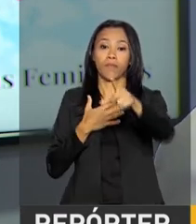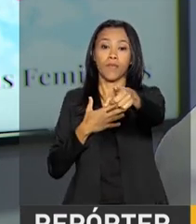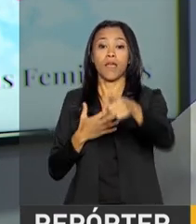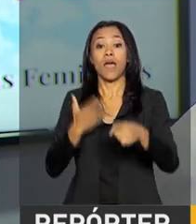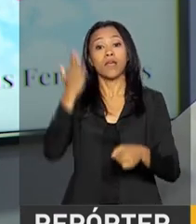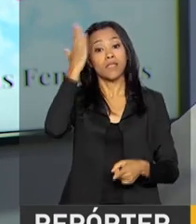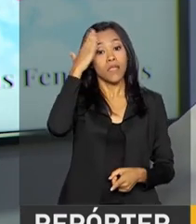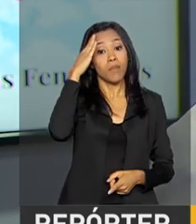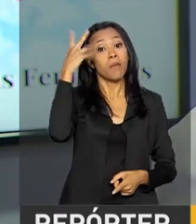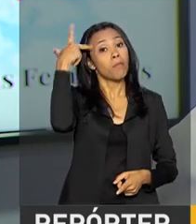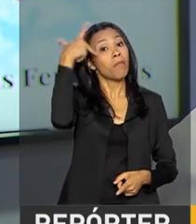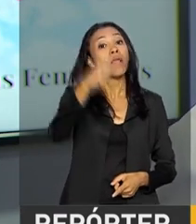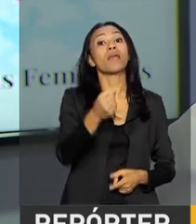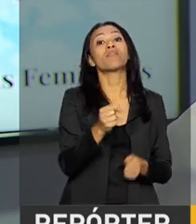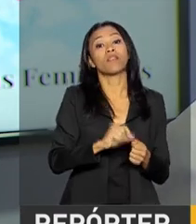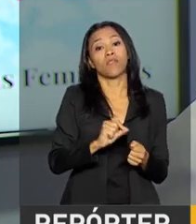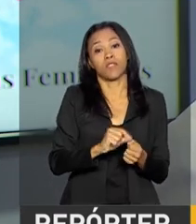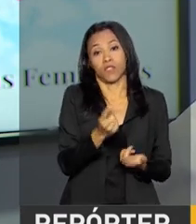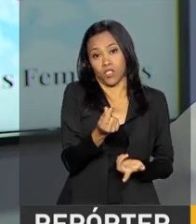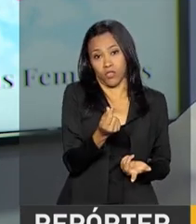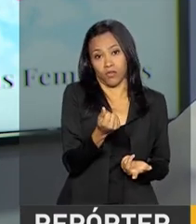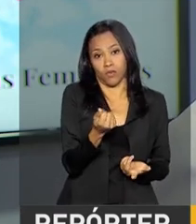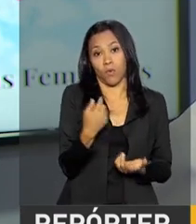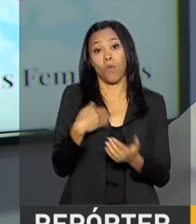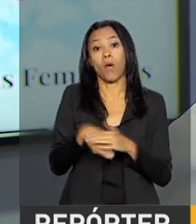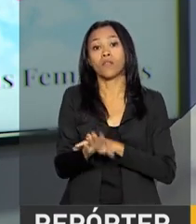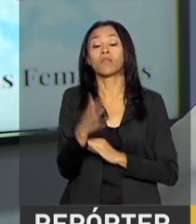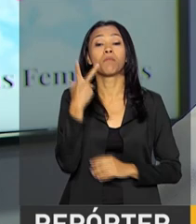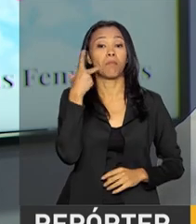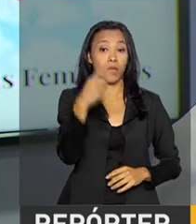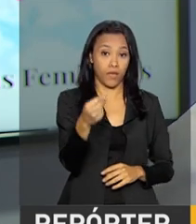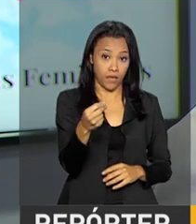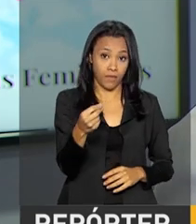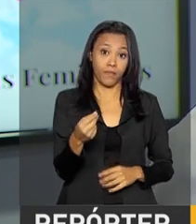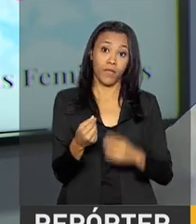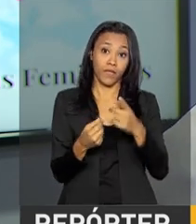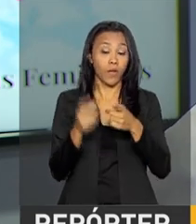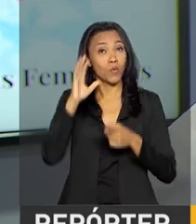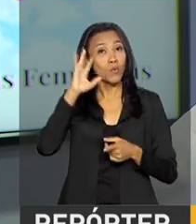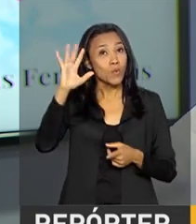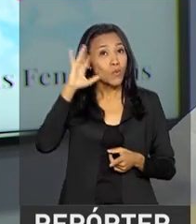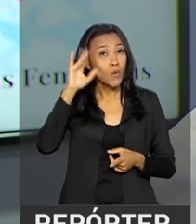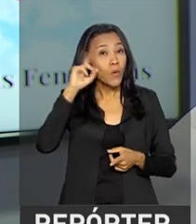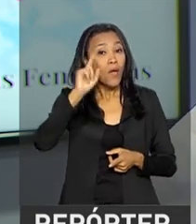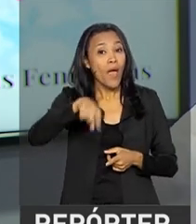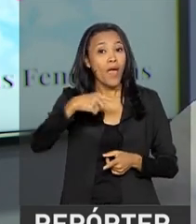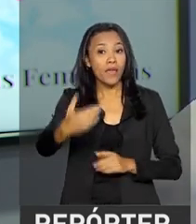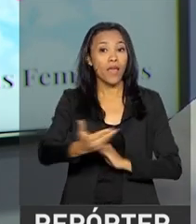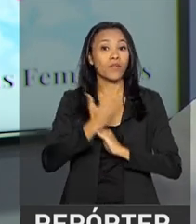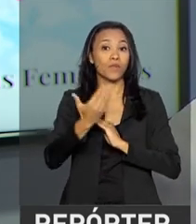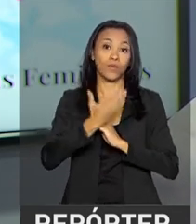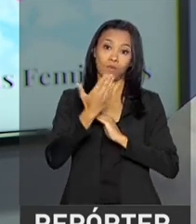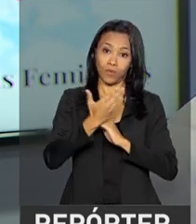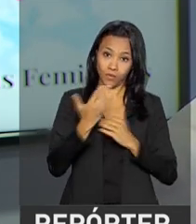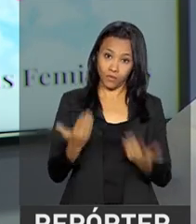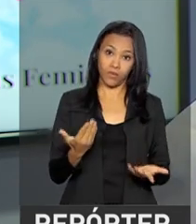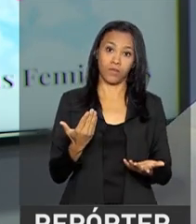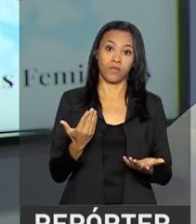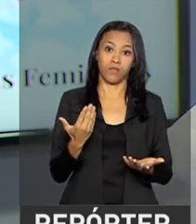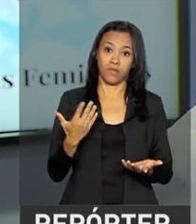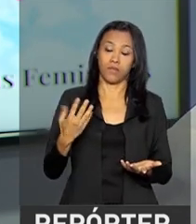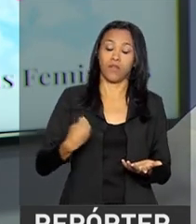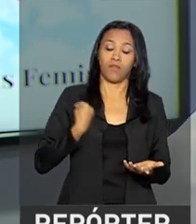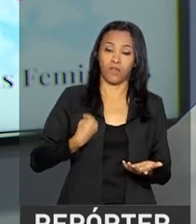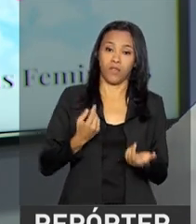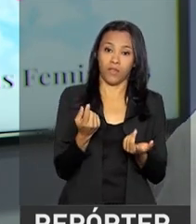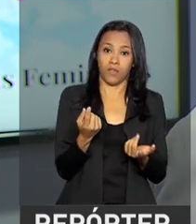você saber pra que você está poupando então é a gente diz que o sonho é o combustível de uma vida financeira saudável então se eu